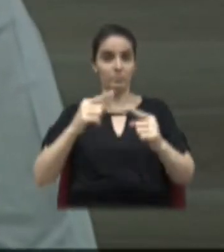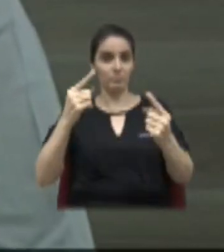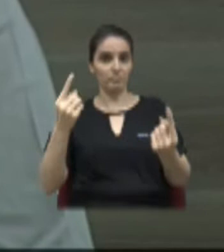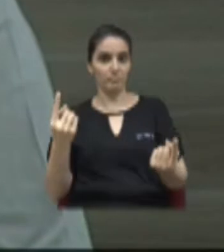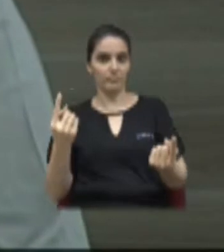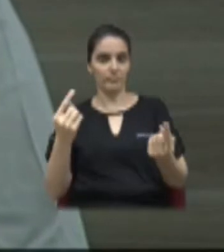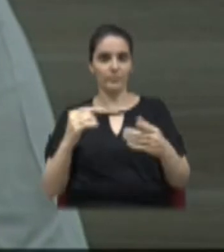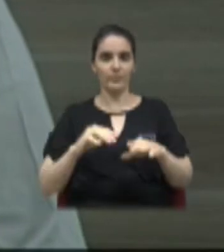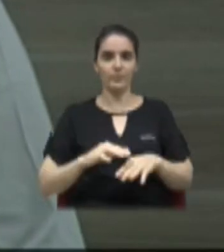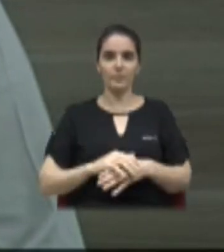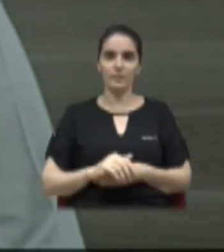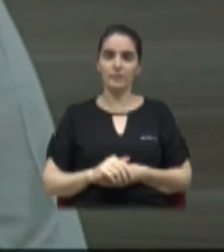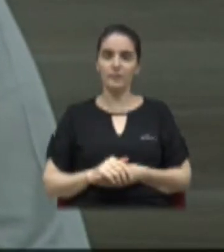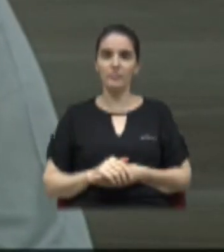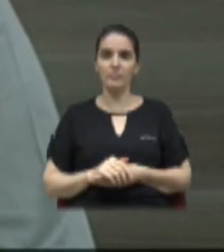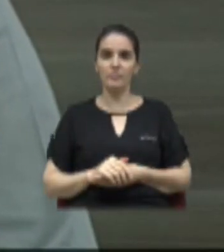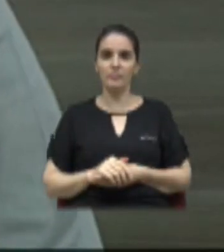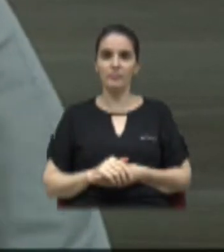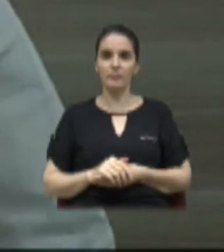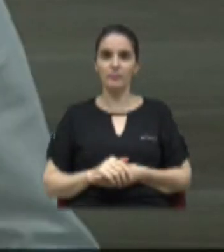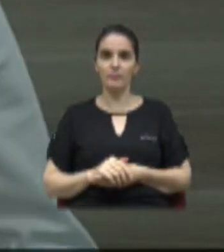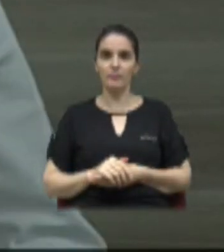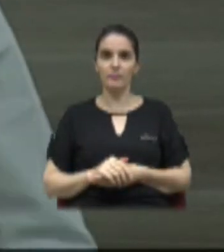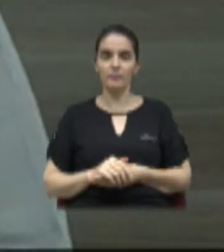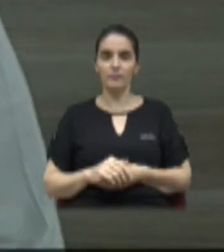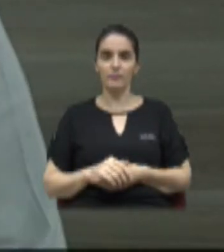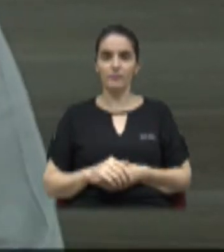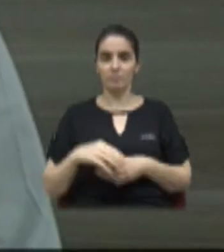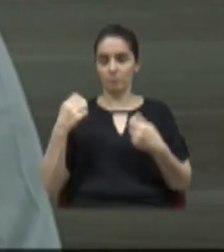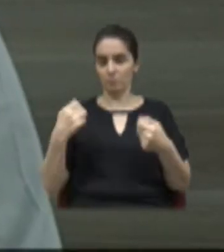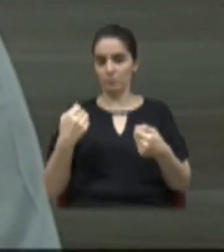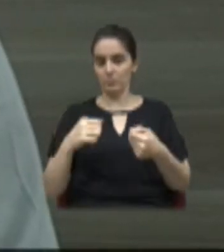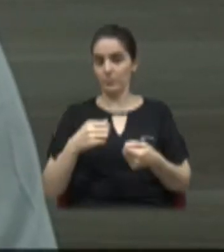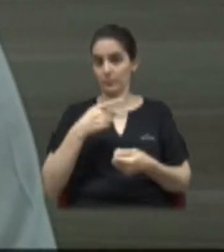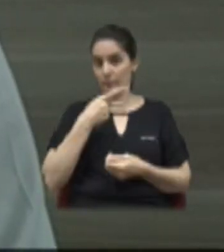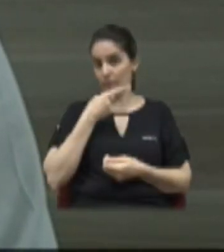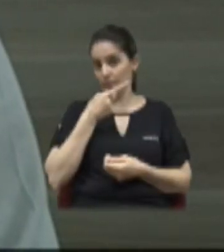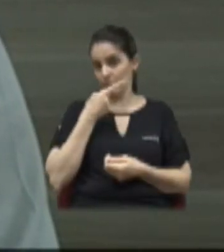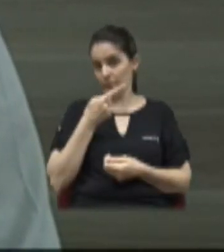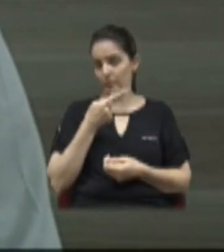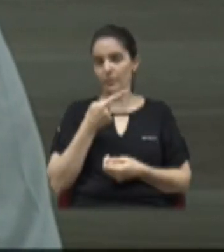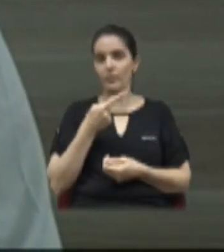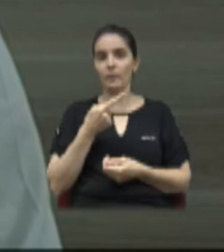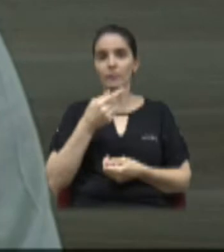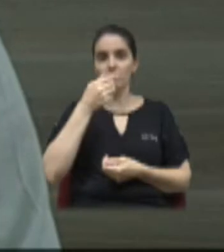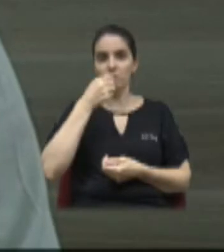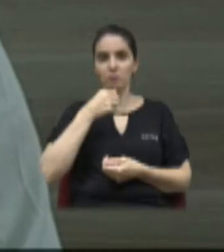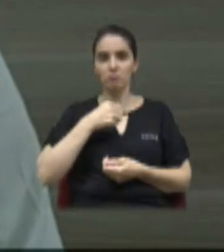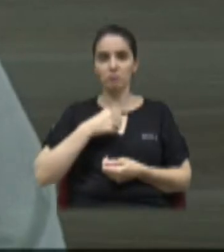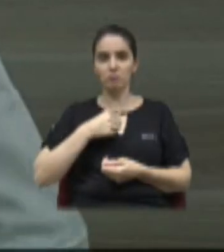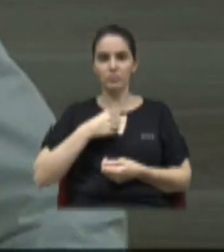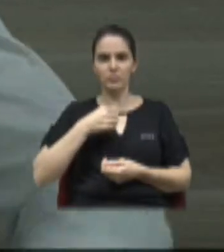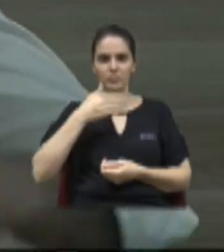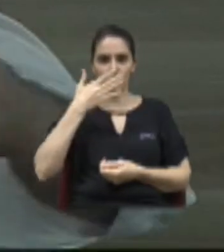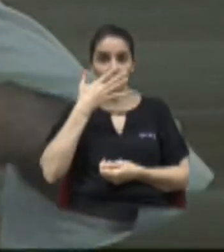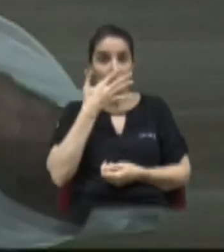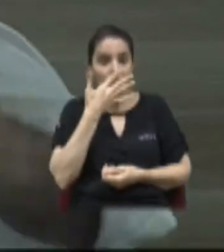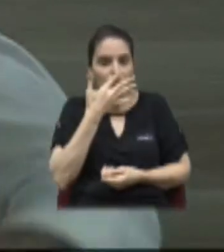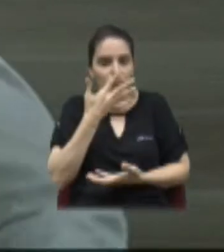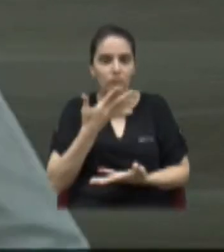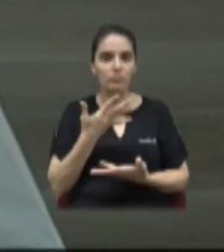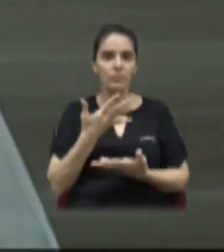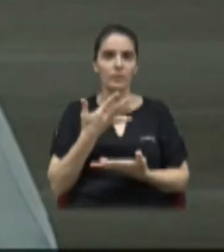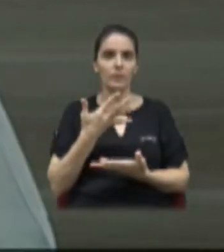de dedicação. Mas eu não podia deixar de externar a minha admiração pela Polícia Militar,